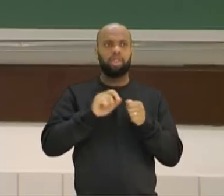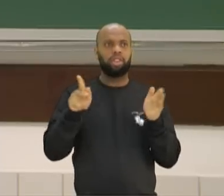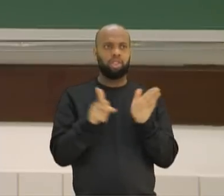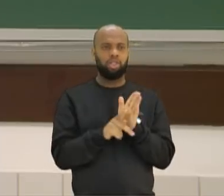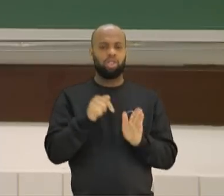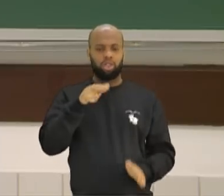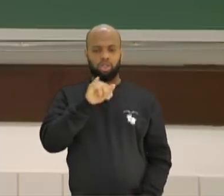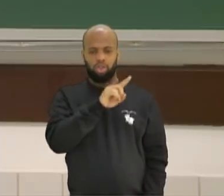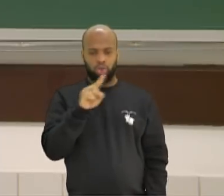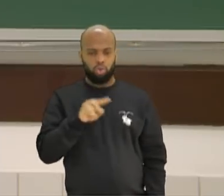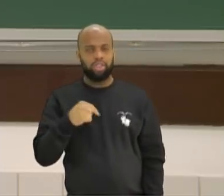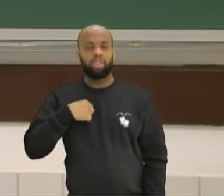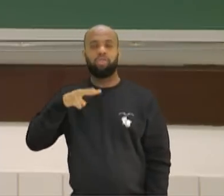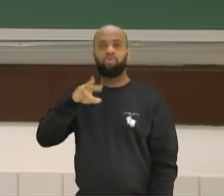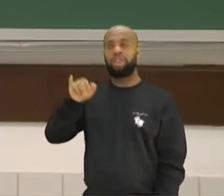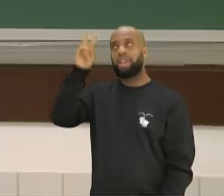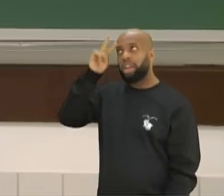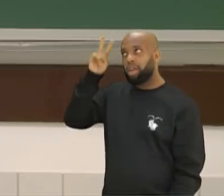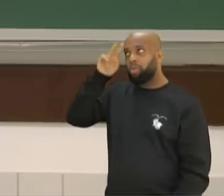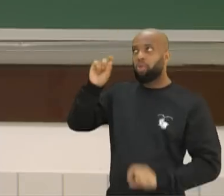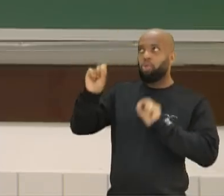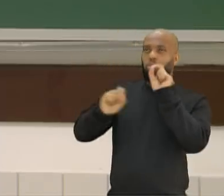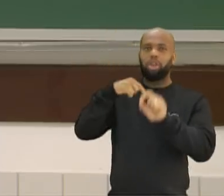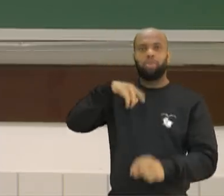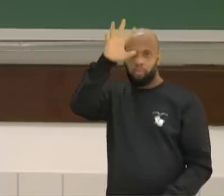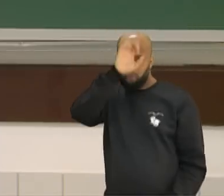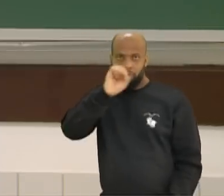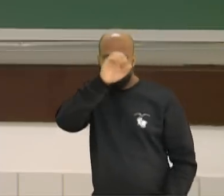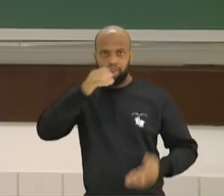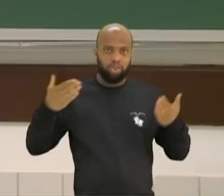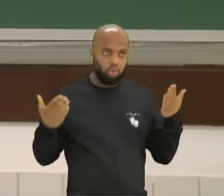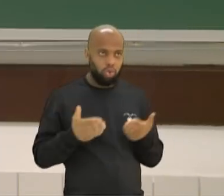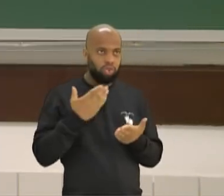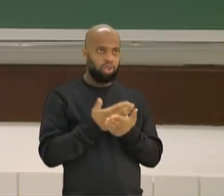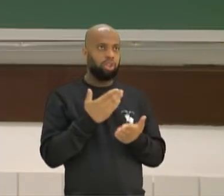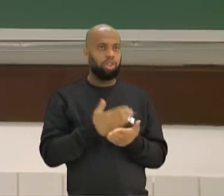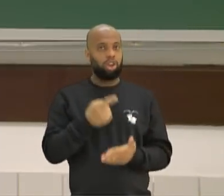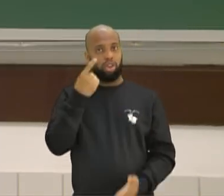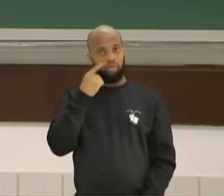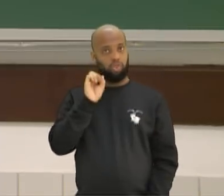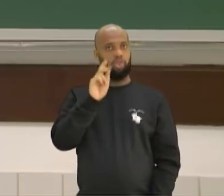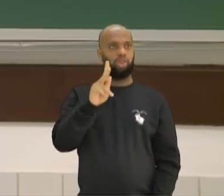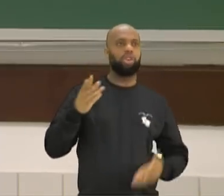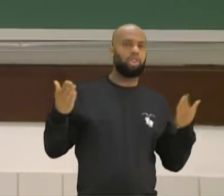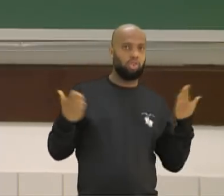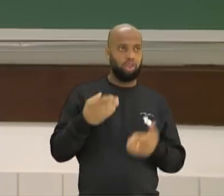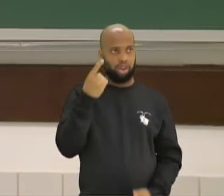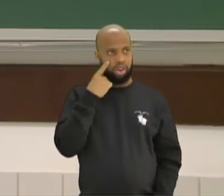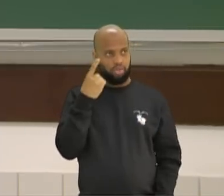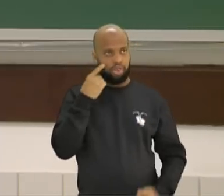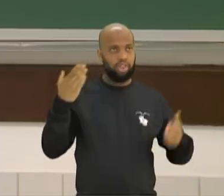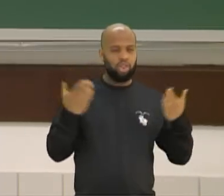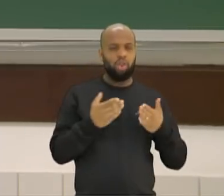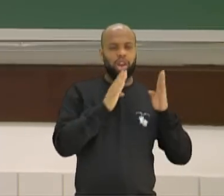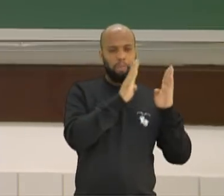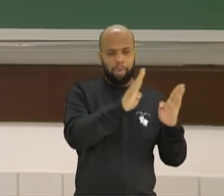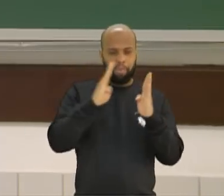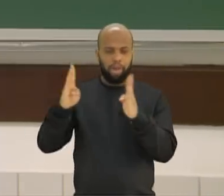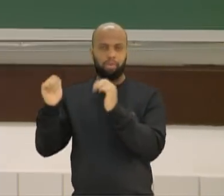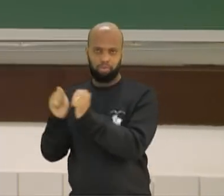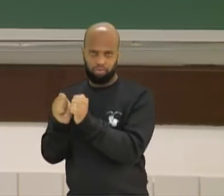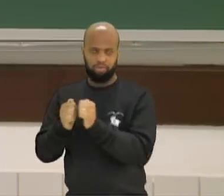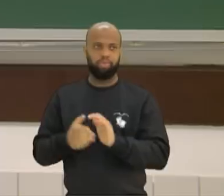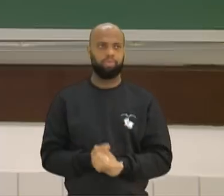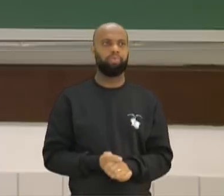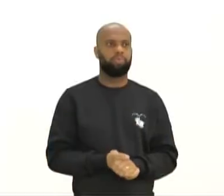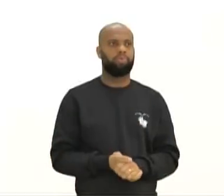vou relembrar o que eu aprendi nessa aula e vou ver se está tudo ok. Vamos ver então? Então vamos lá, a gente vai fazer por partes esse quiz, tá?